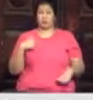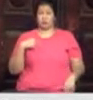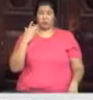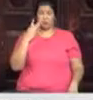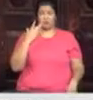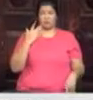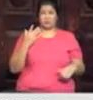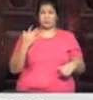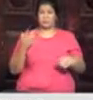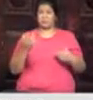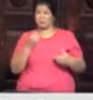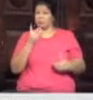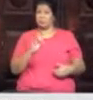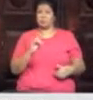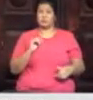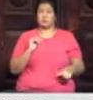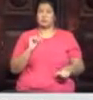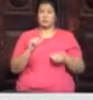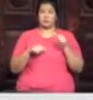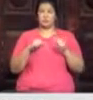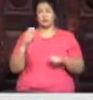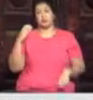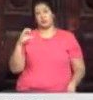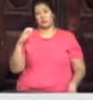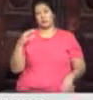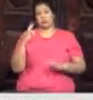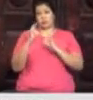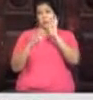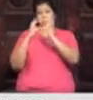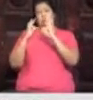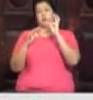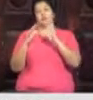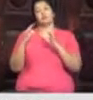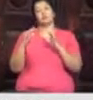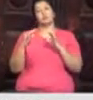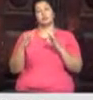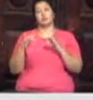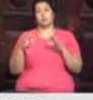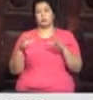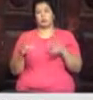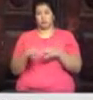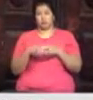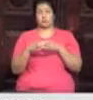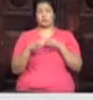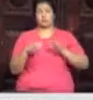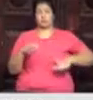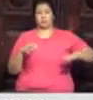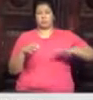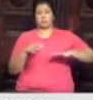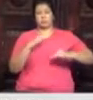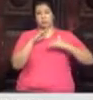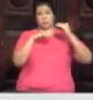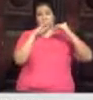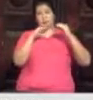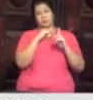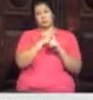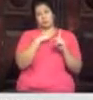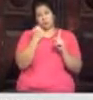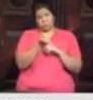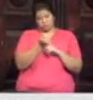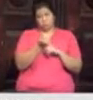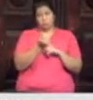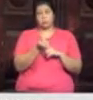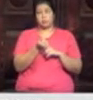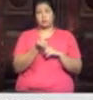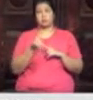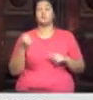generis, que é articular a área de ciência, tecnologia e inovação com a área de desenvolvimento social. Desejo sucesso ao secretário